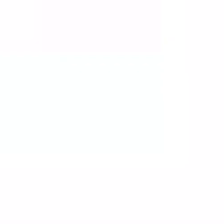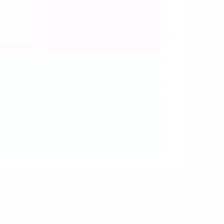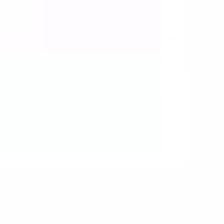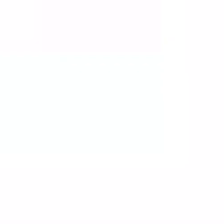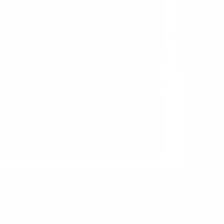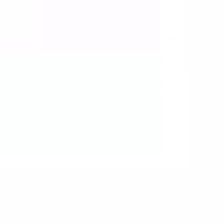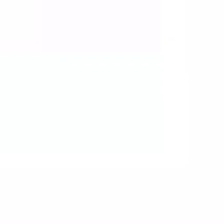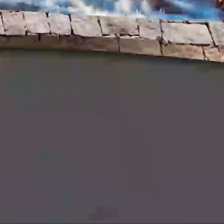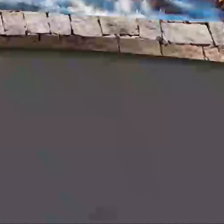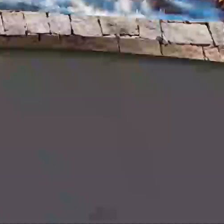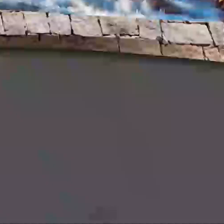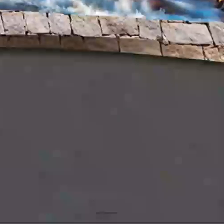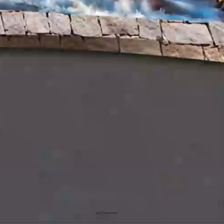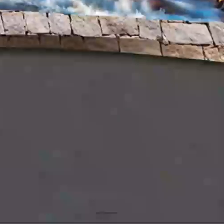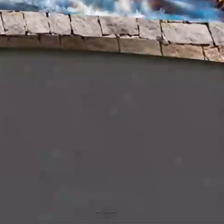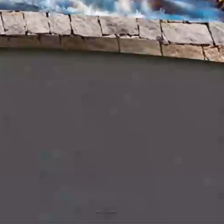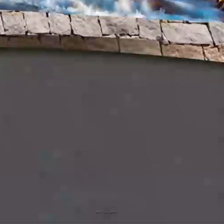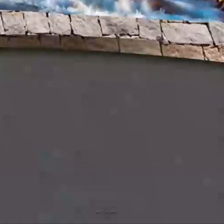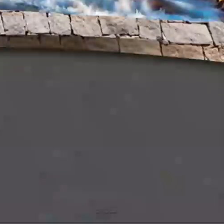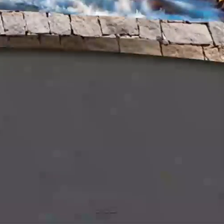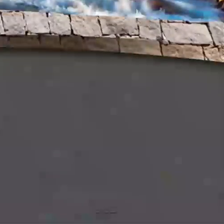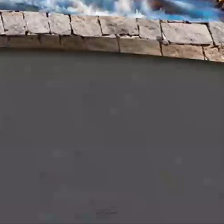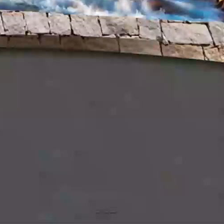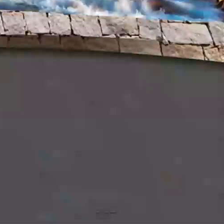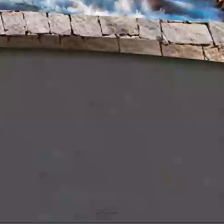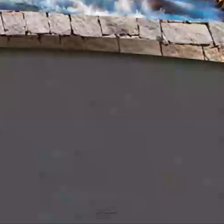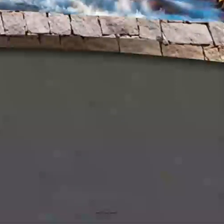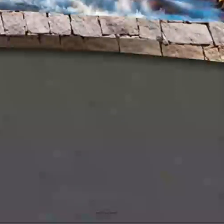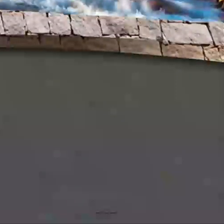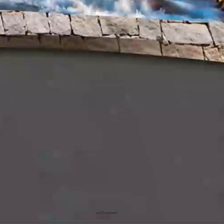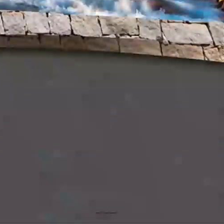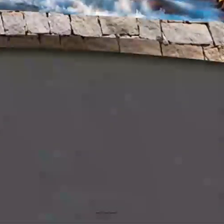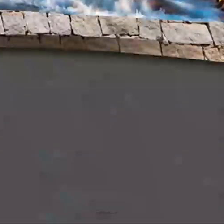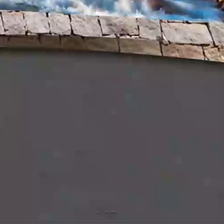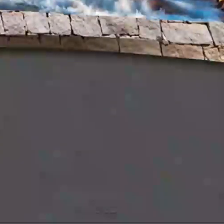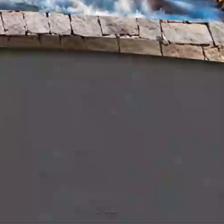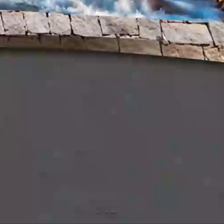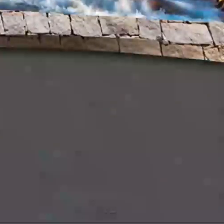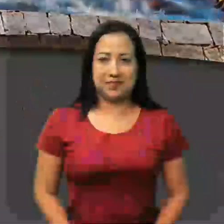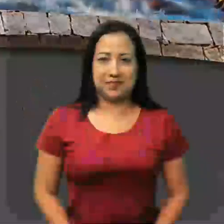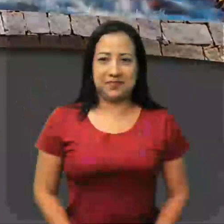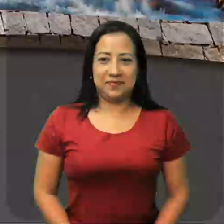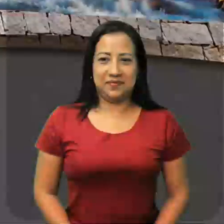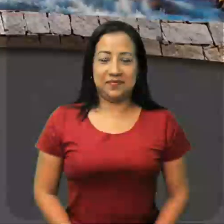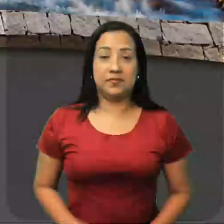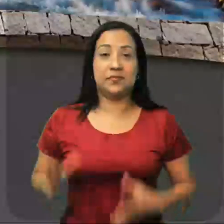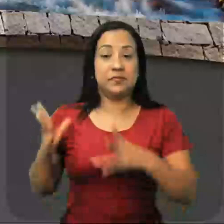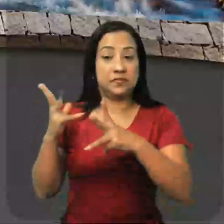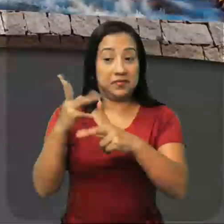Vou resumir numa pequena frase, tá? Os países ricos possuem elevada expectativa de vida.